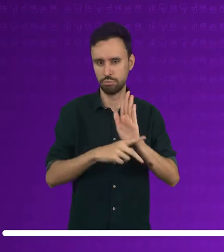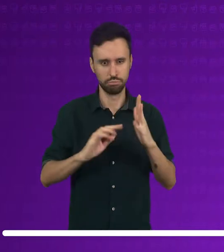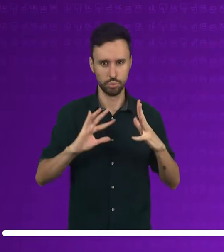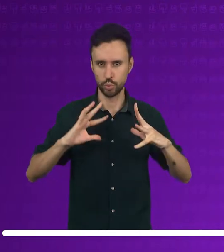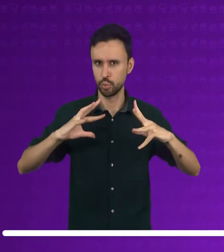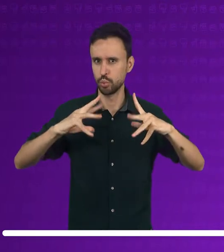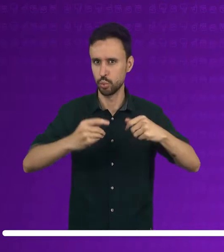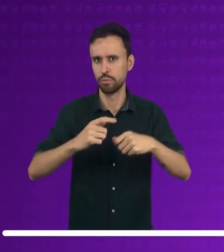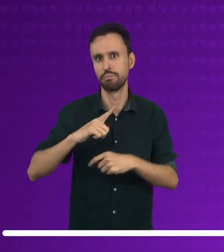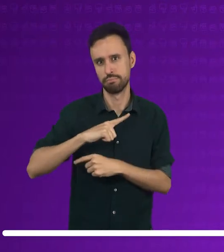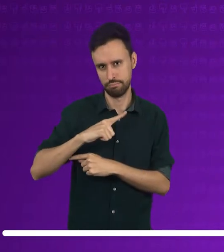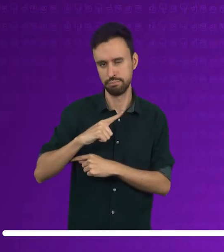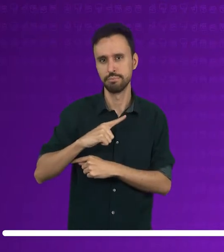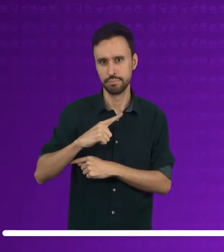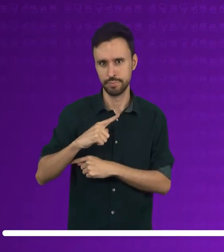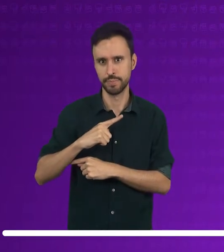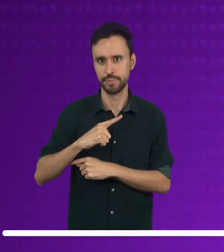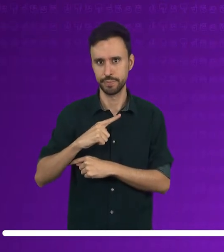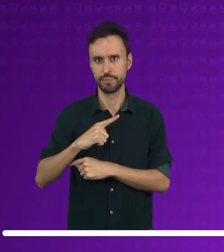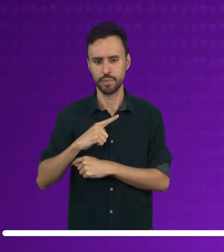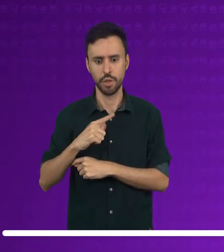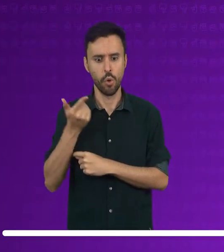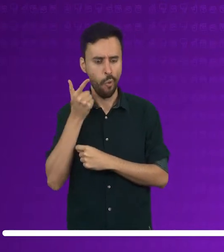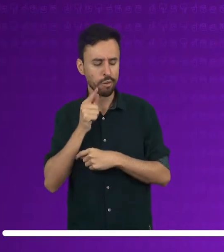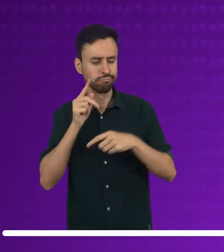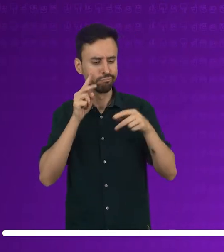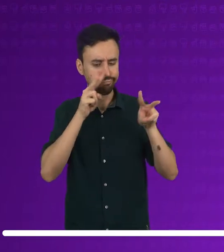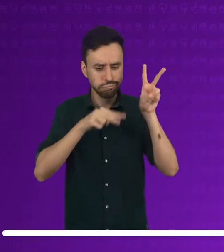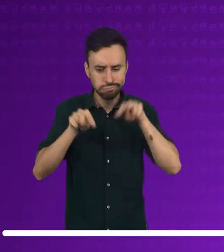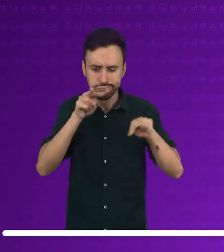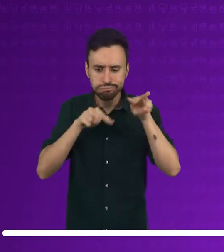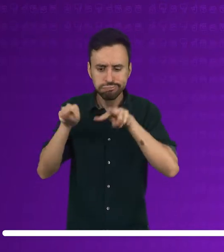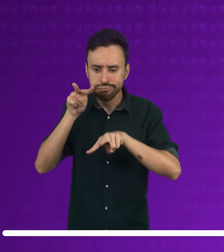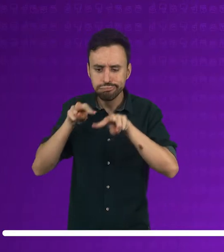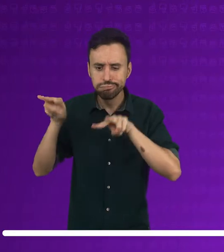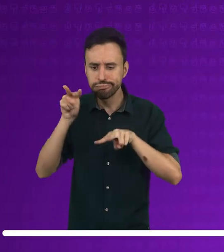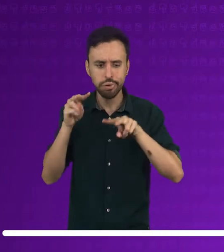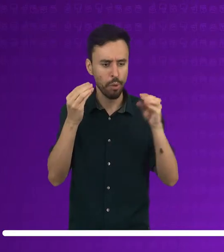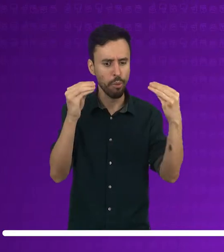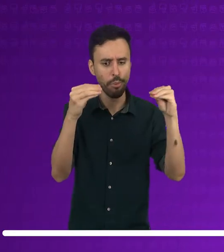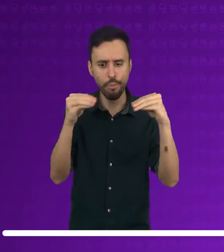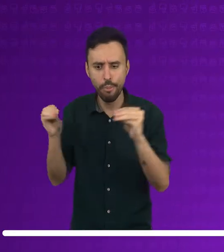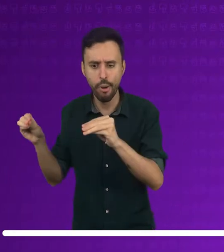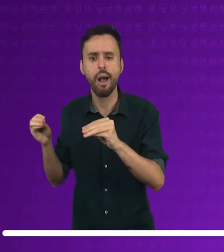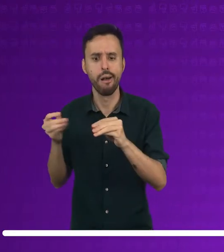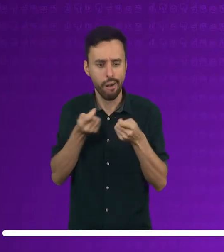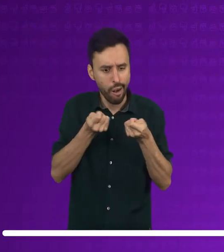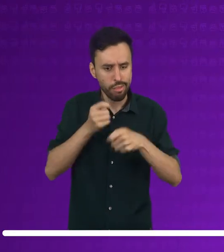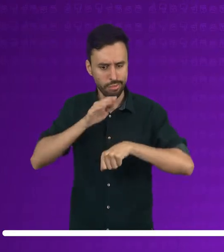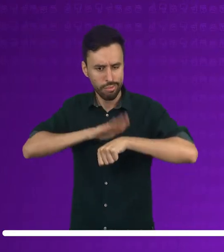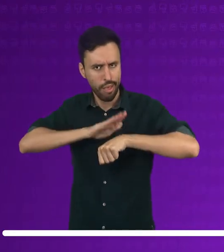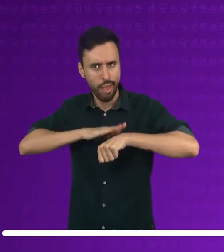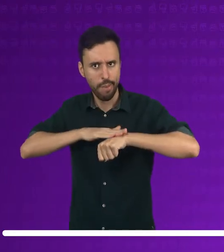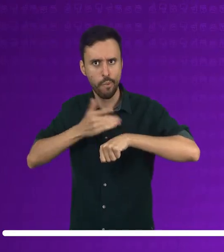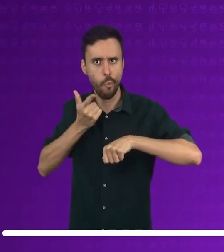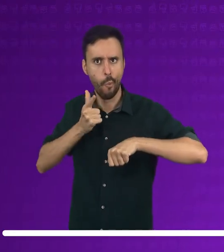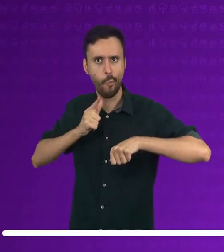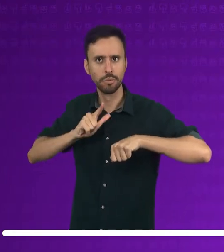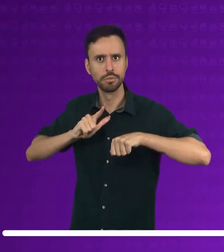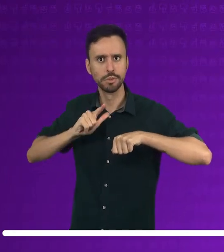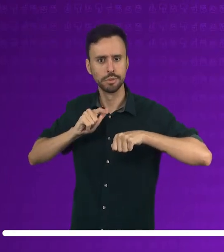demais projetos. Você pode visualizar ao longo do dia as suas tarefas, podendo ter um controle maior do tempo e, desta